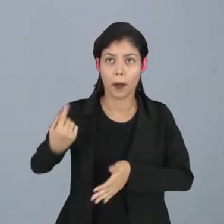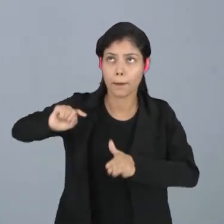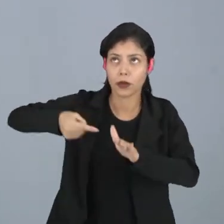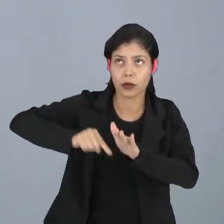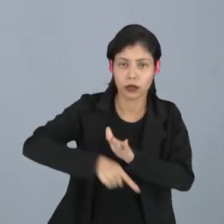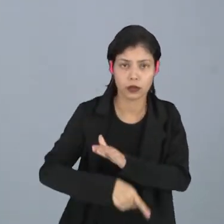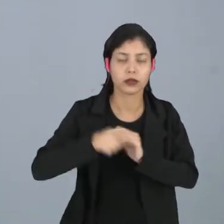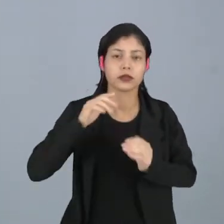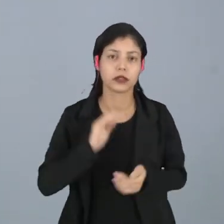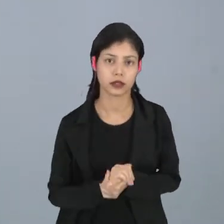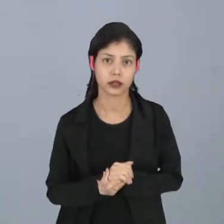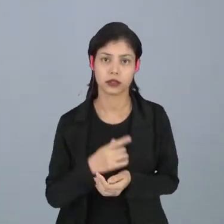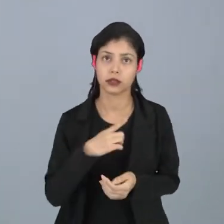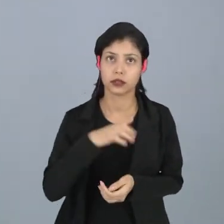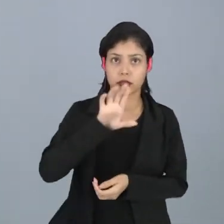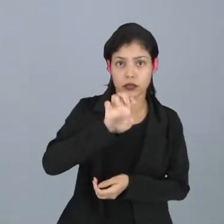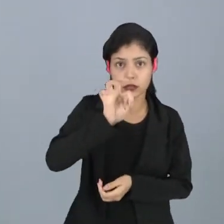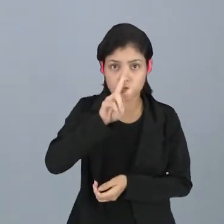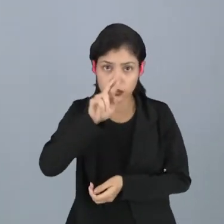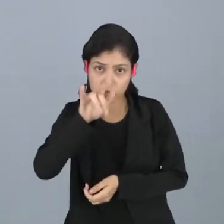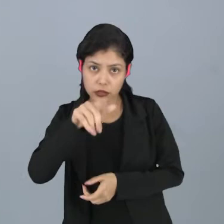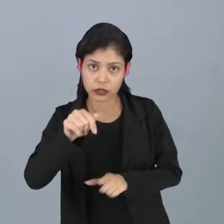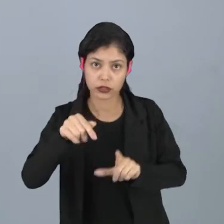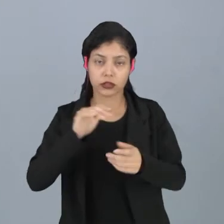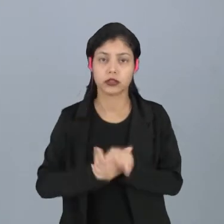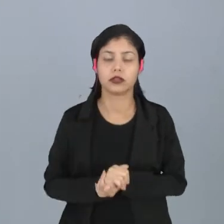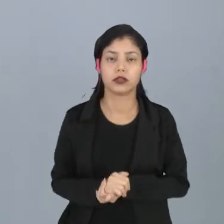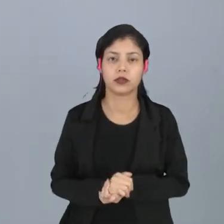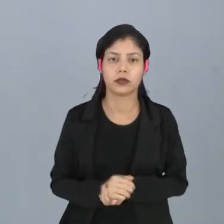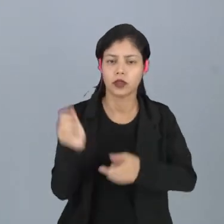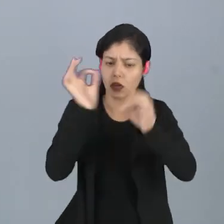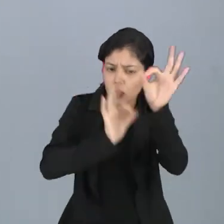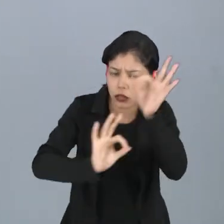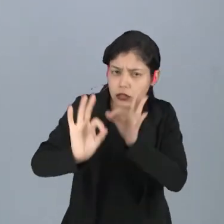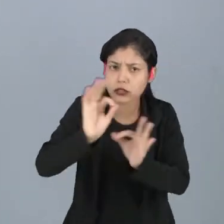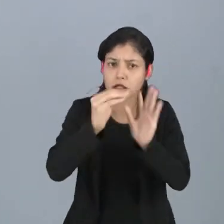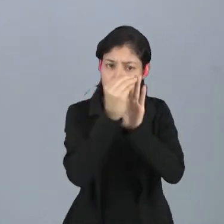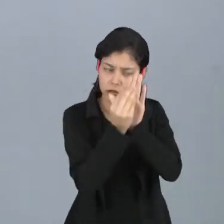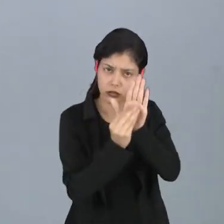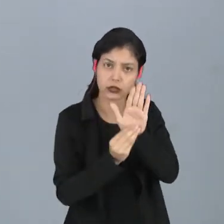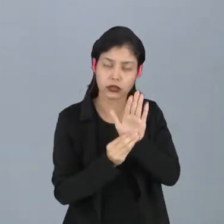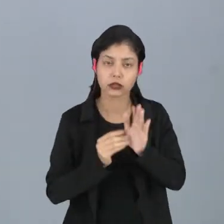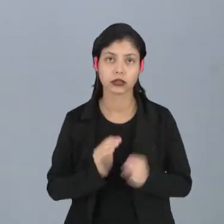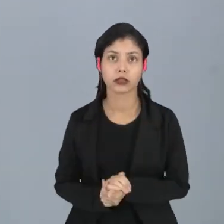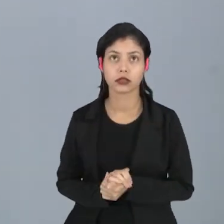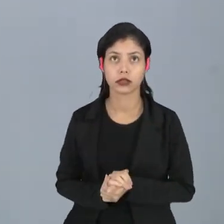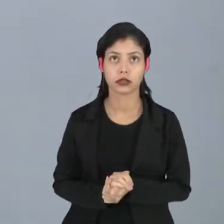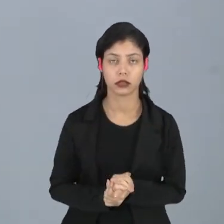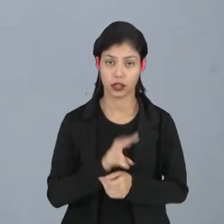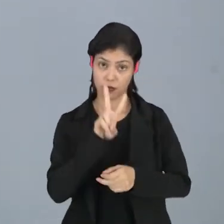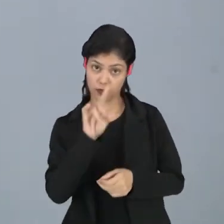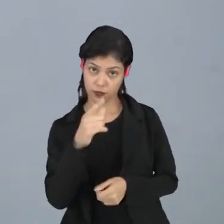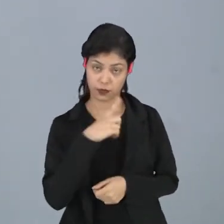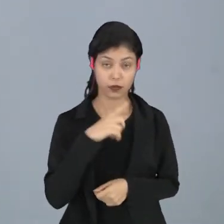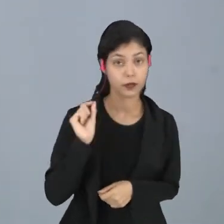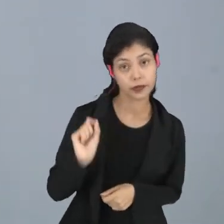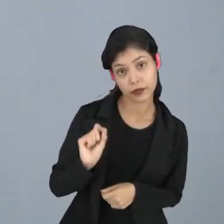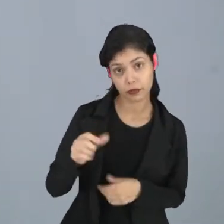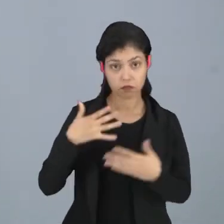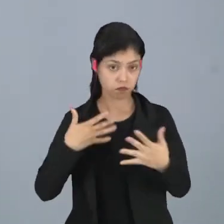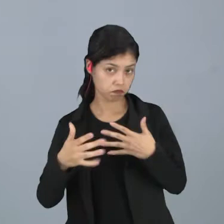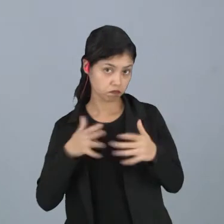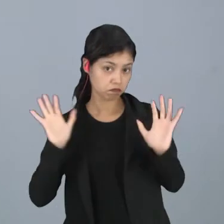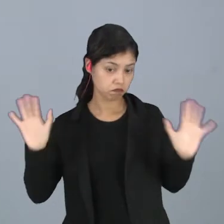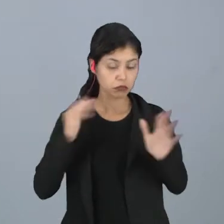da estatística, você consegue organizar esses dados. Aí vai dependendo